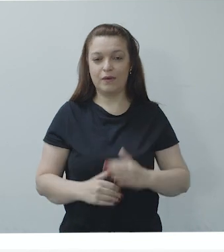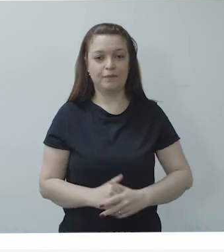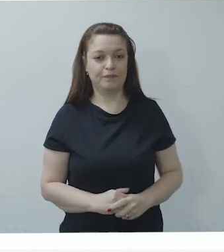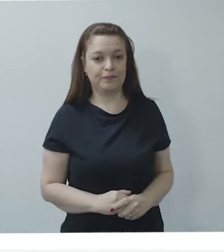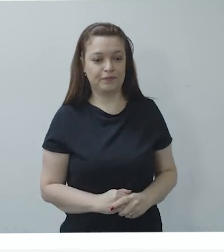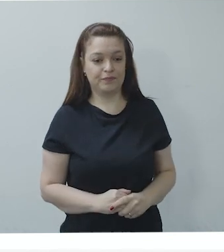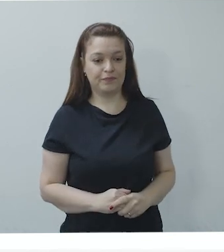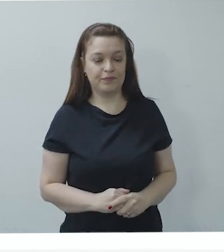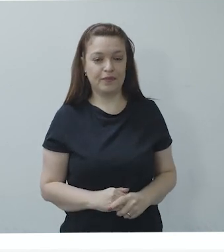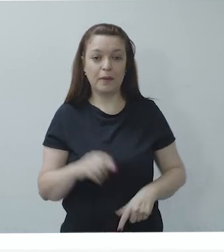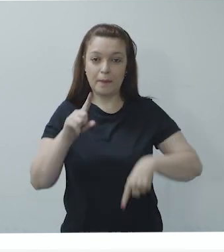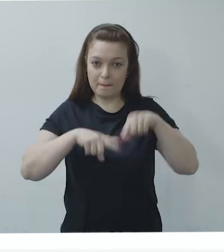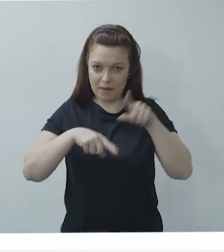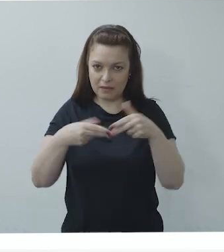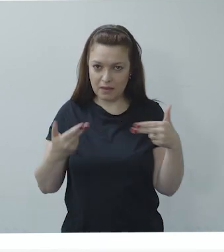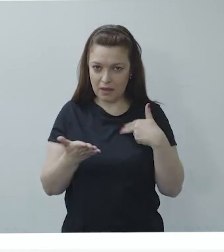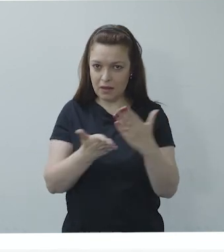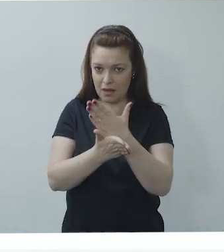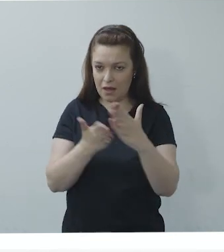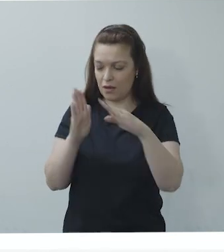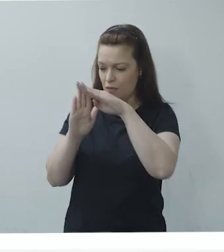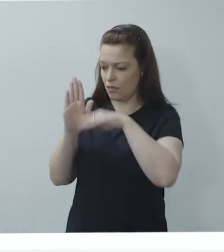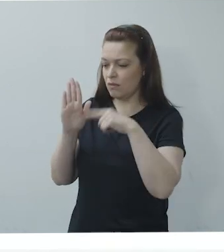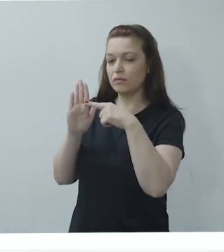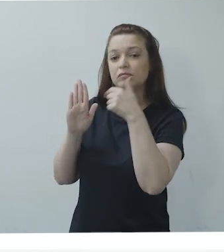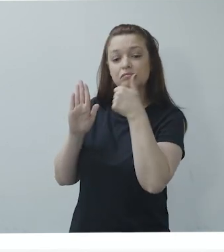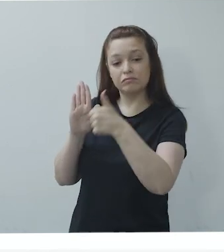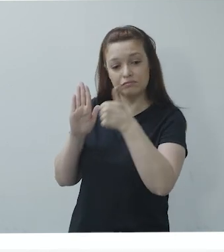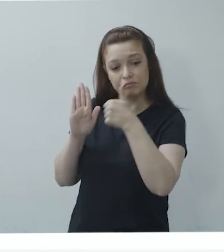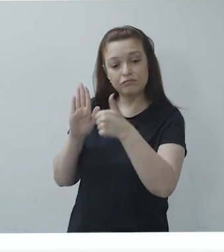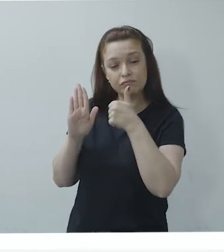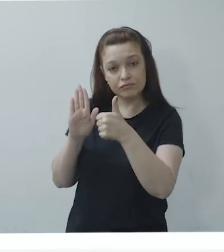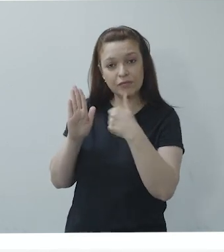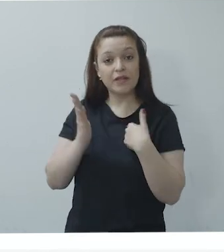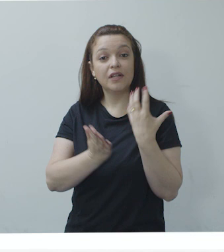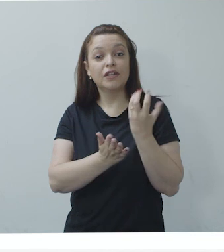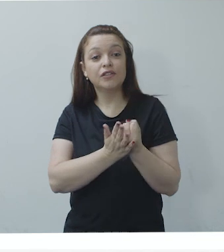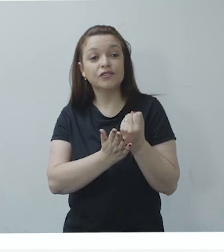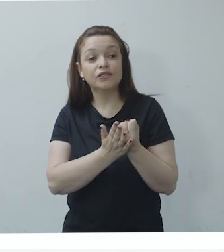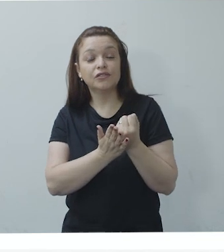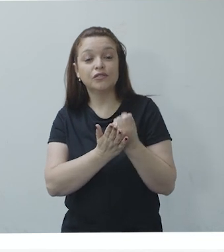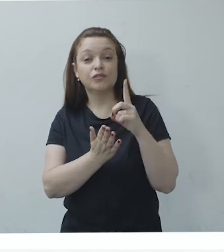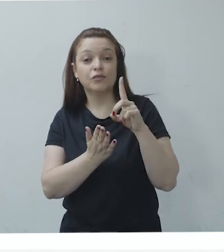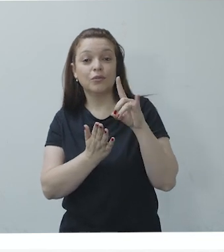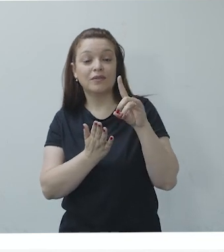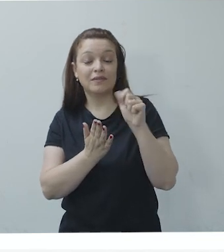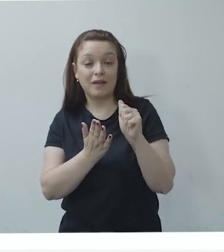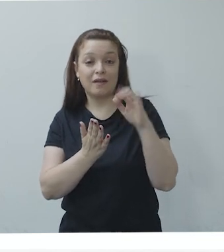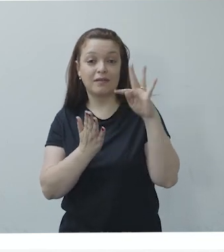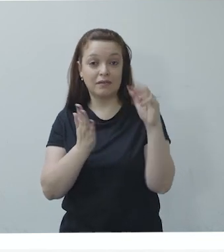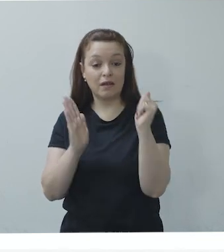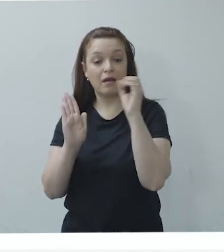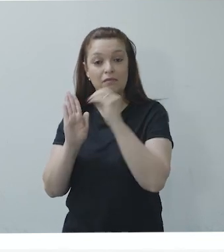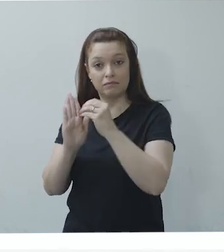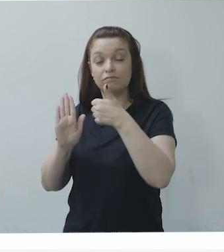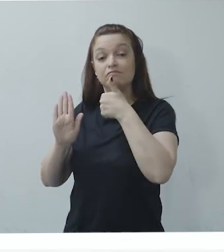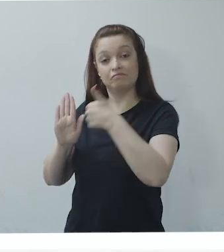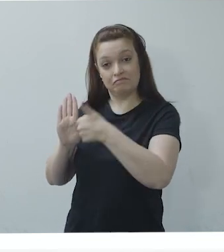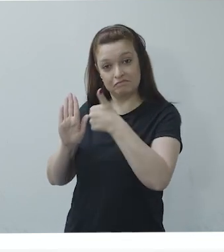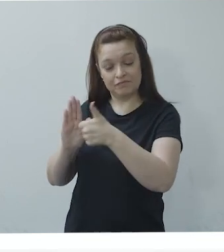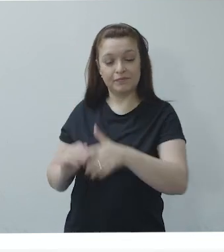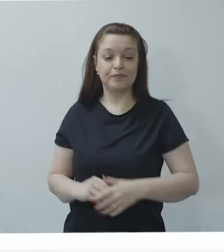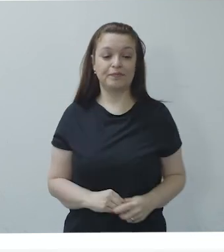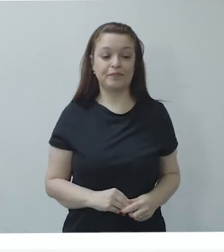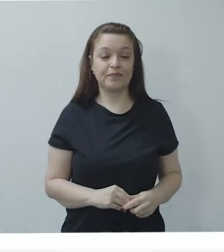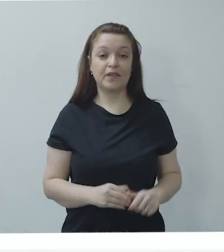Tivemos a separação dos materiais? Sim, tivemos. Tivemos o registro da data e aula? Também